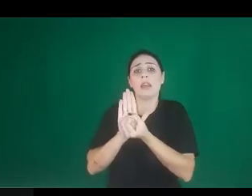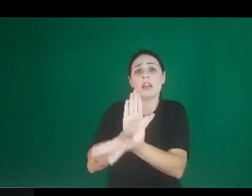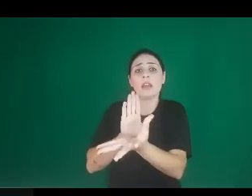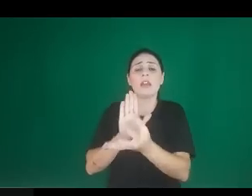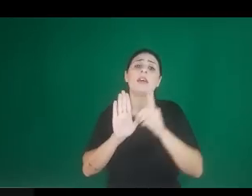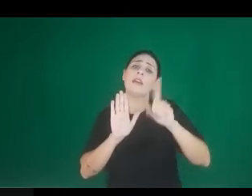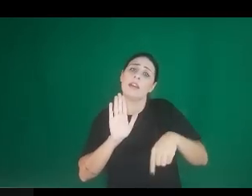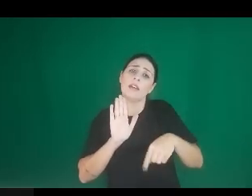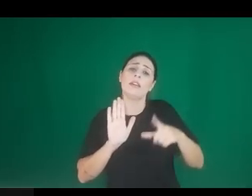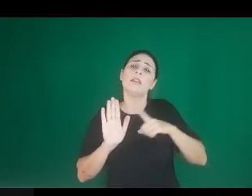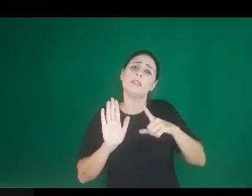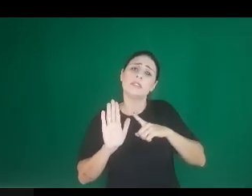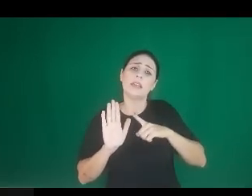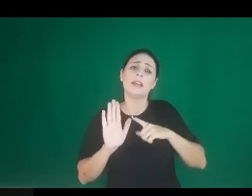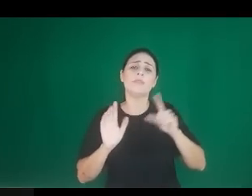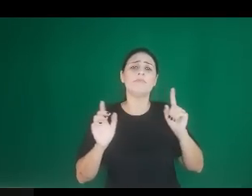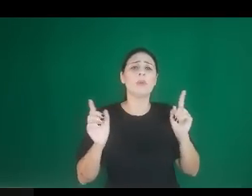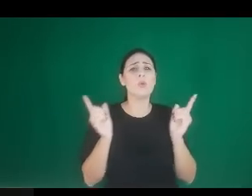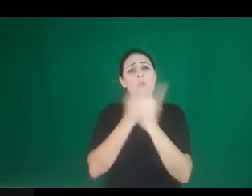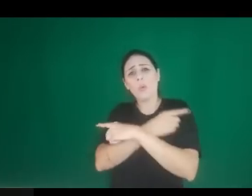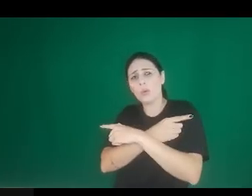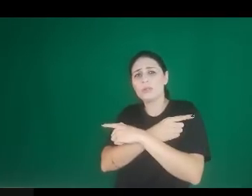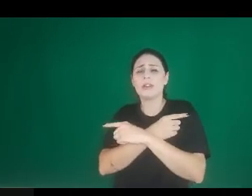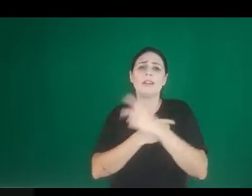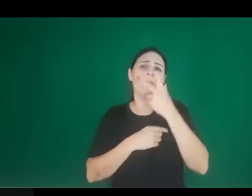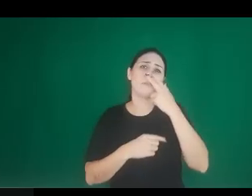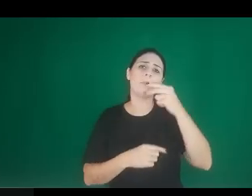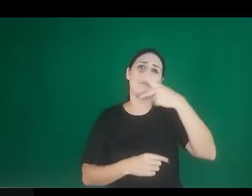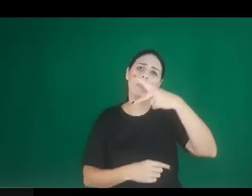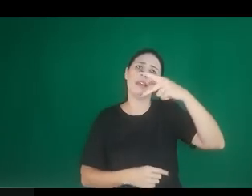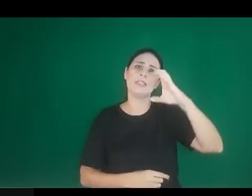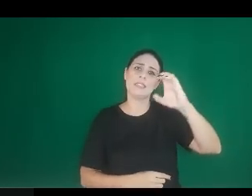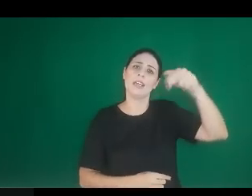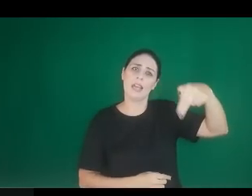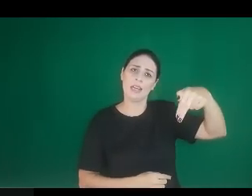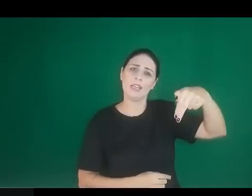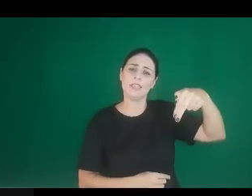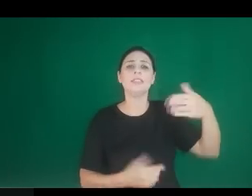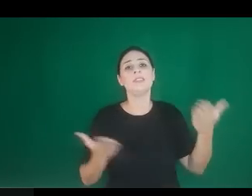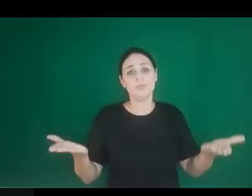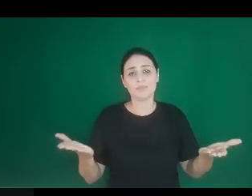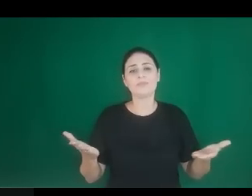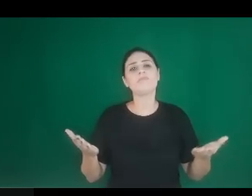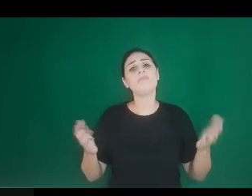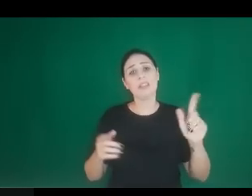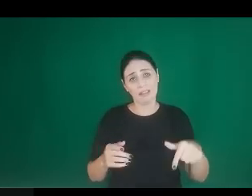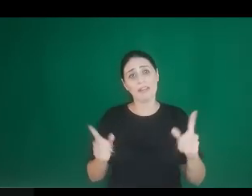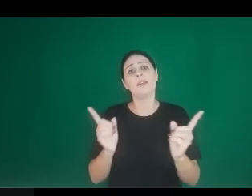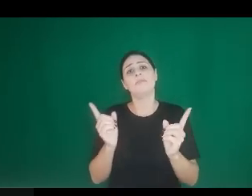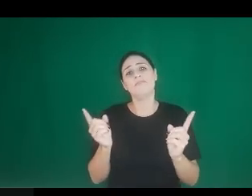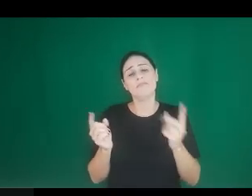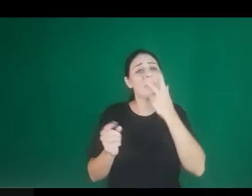diretrizes curriculares do estado, do Paraná, que se opunha aos PCNs. E foi elaborado